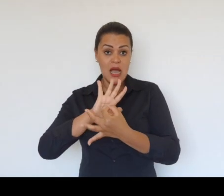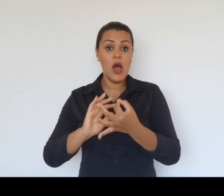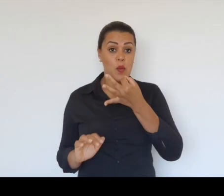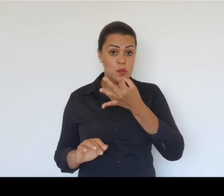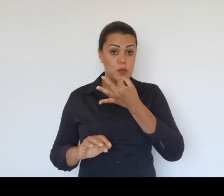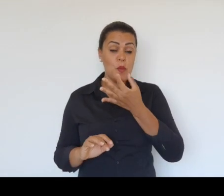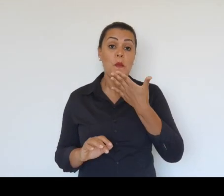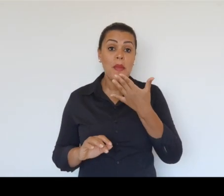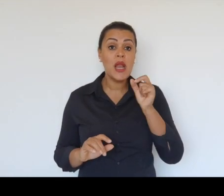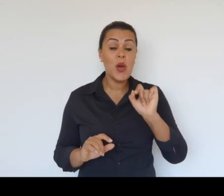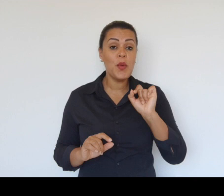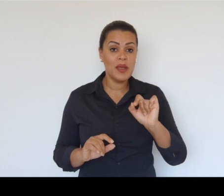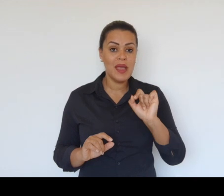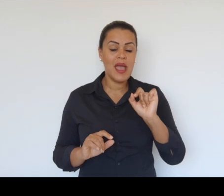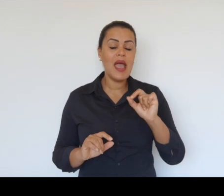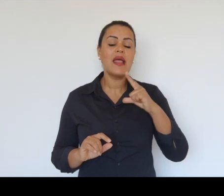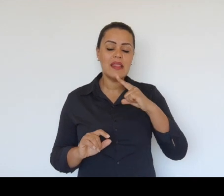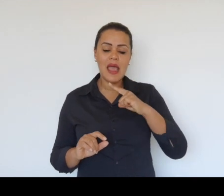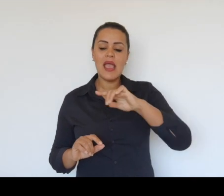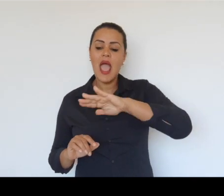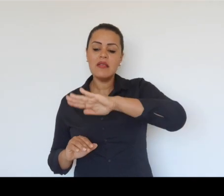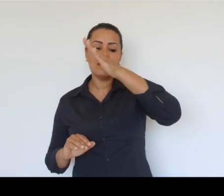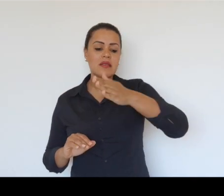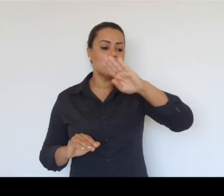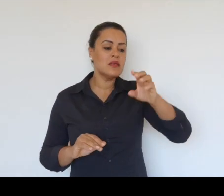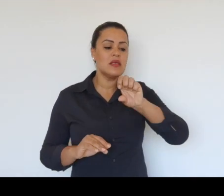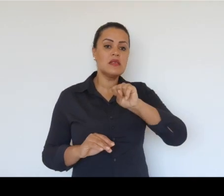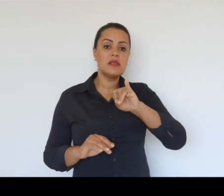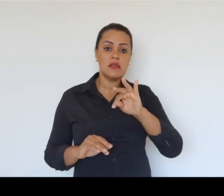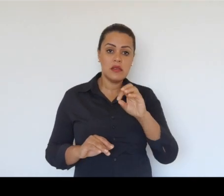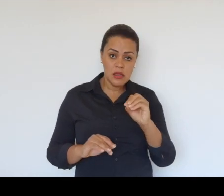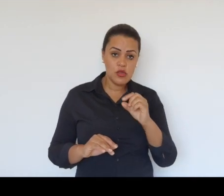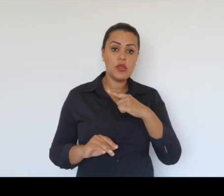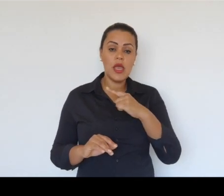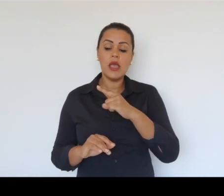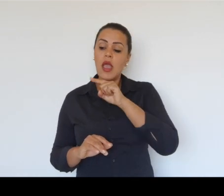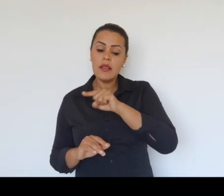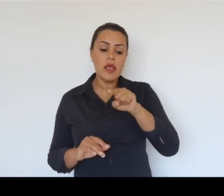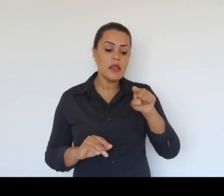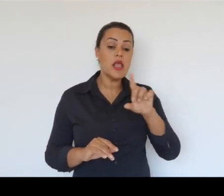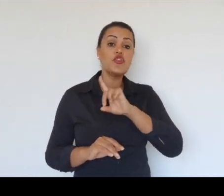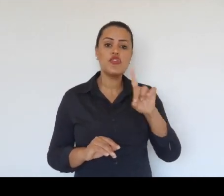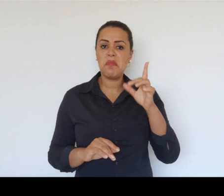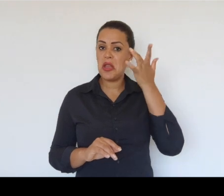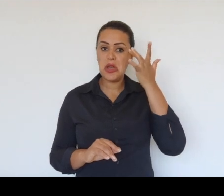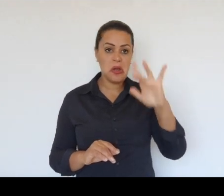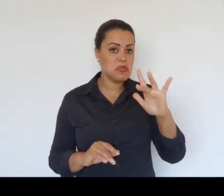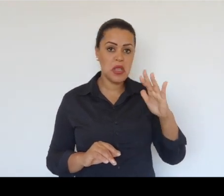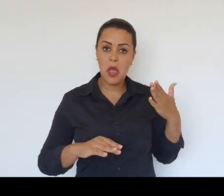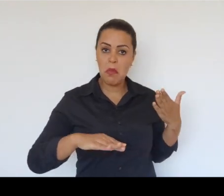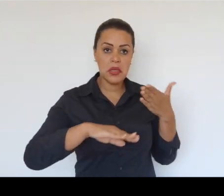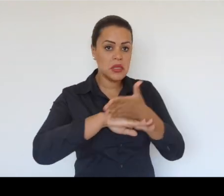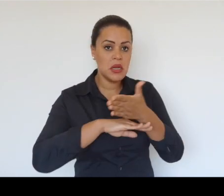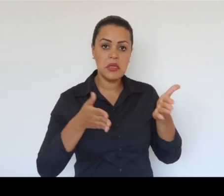tem esses sítios X, Y e Z com as datas tal, e não sabemos como eles chegaram aqui